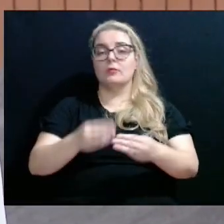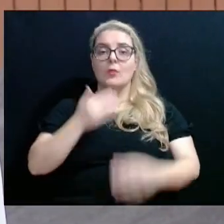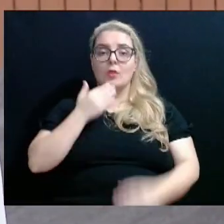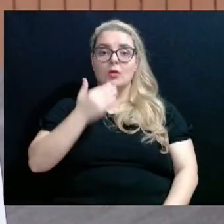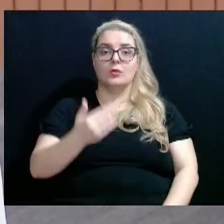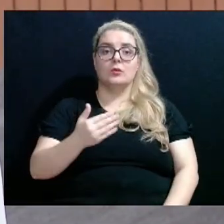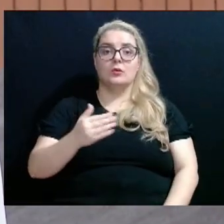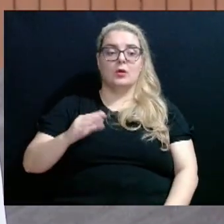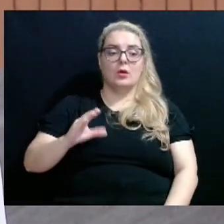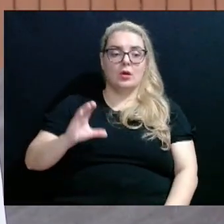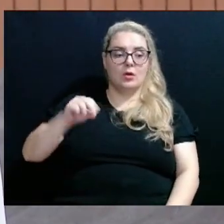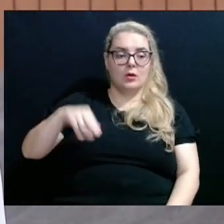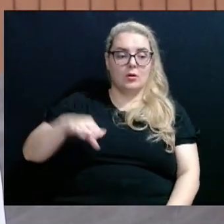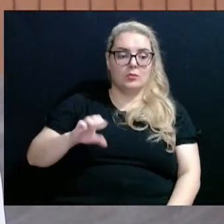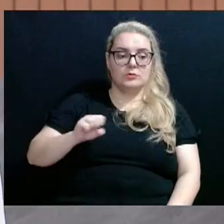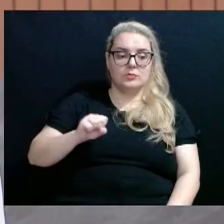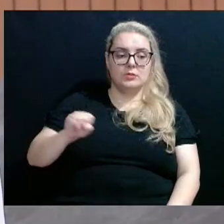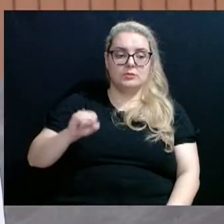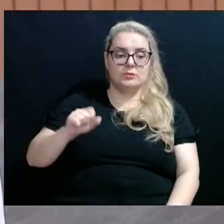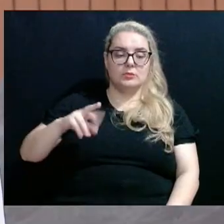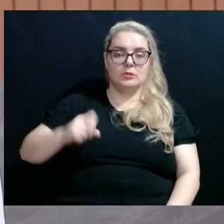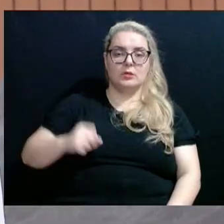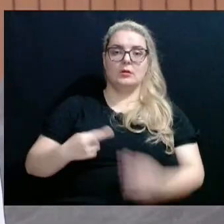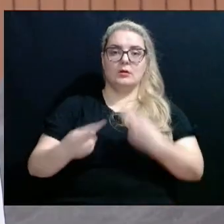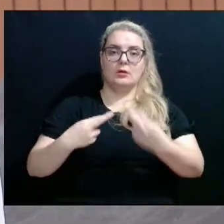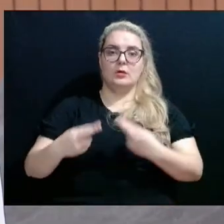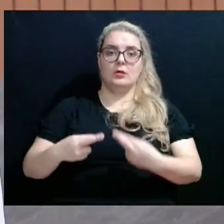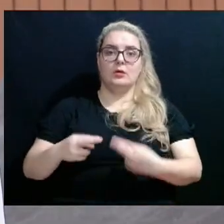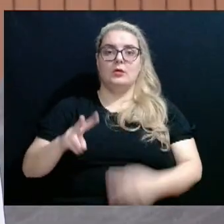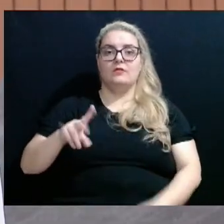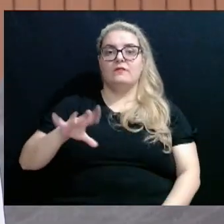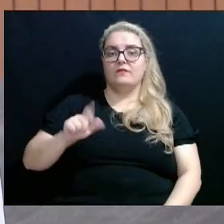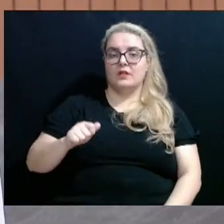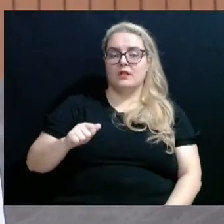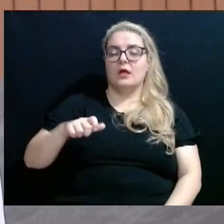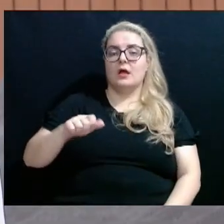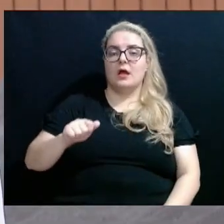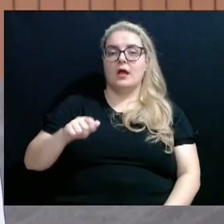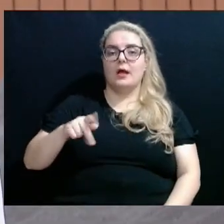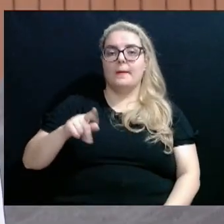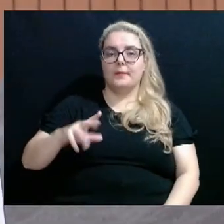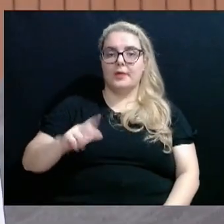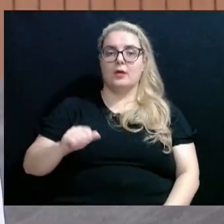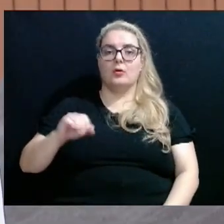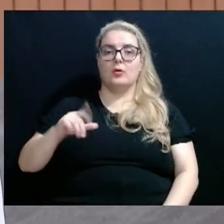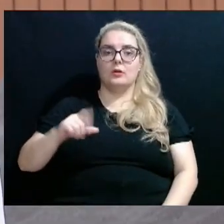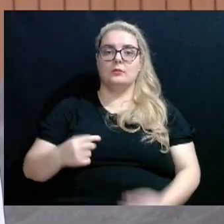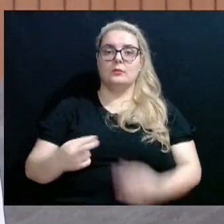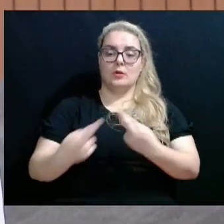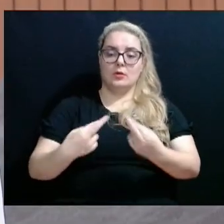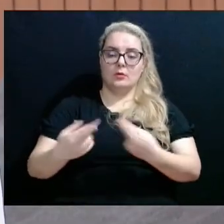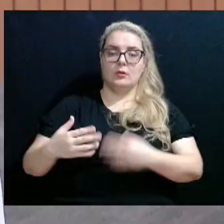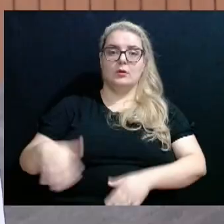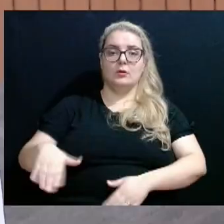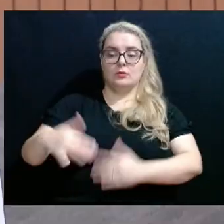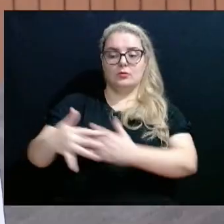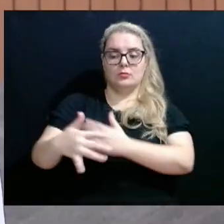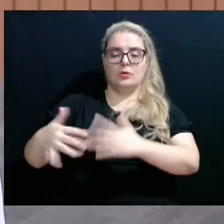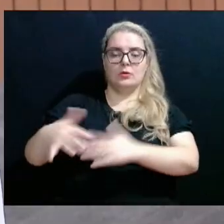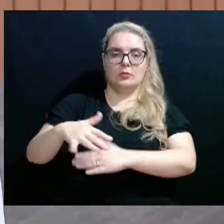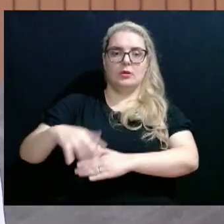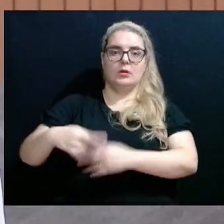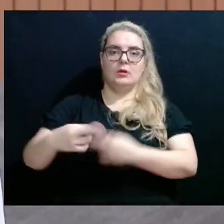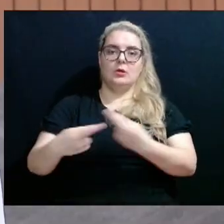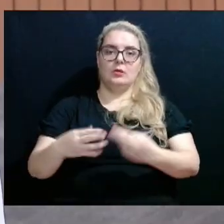concessionária responsável pela Santos Dumont, Vila Ápia, Colinas, que faça a operação no trecho urbano da cidade de Campinas, que vai da rodovia